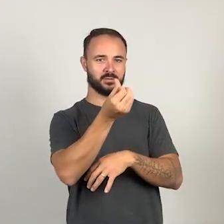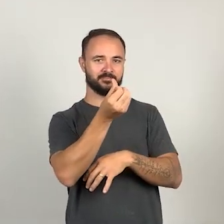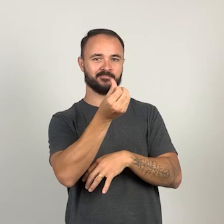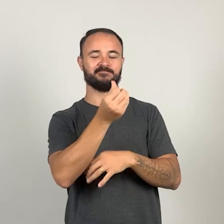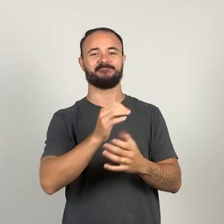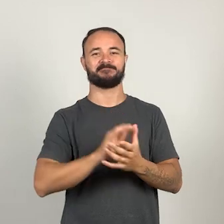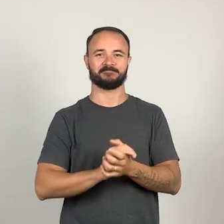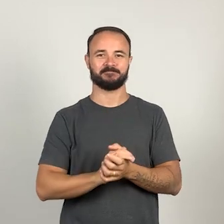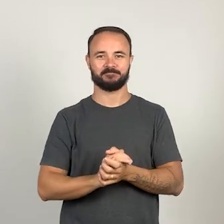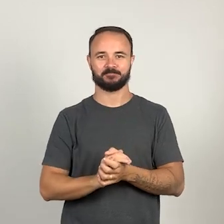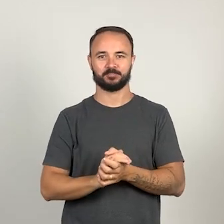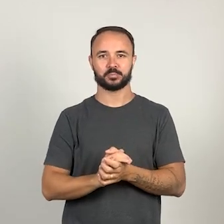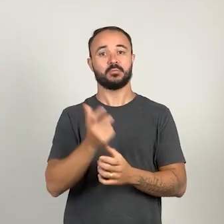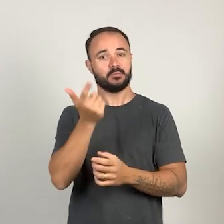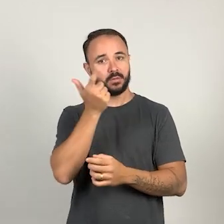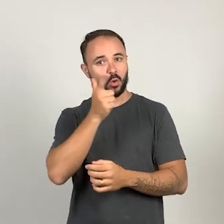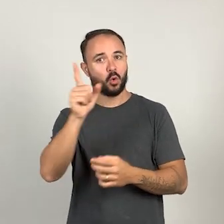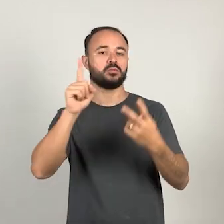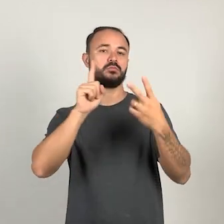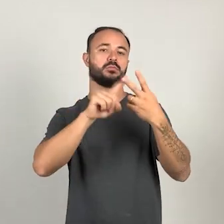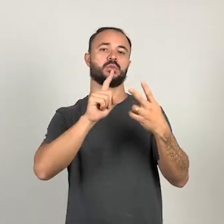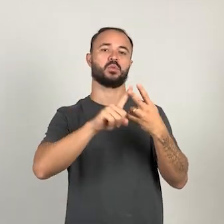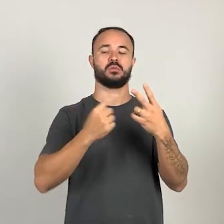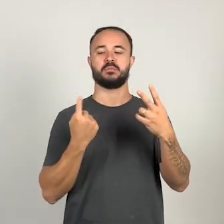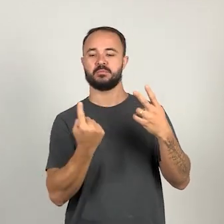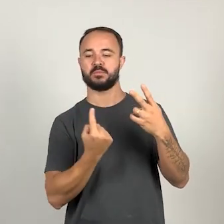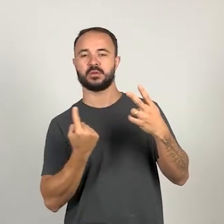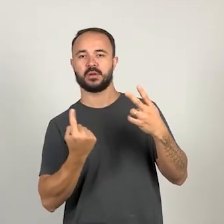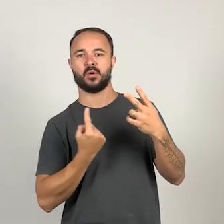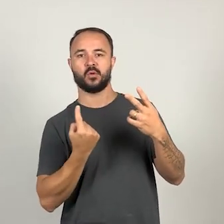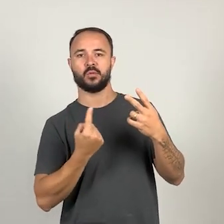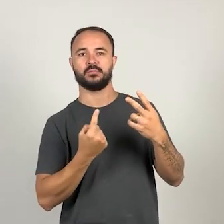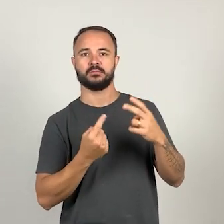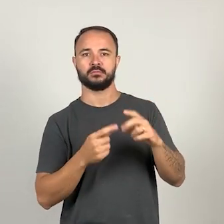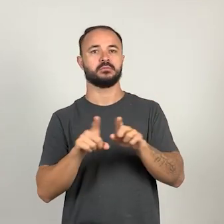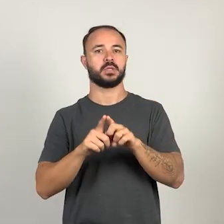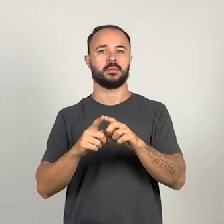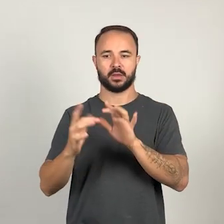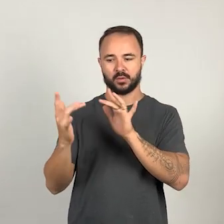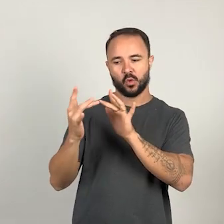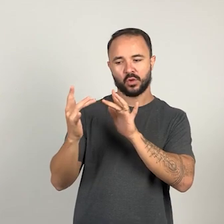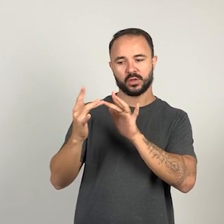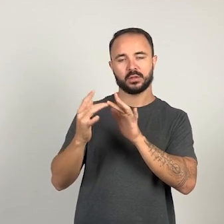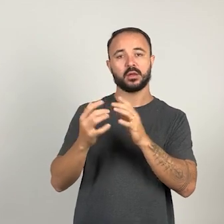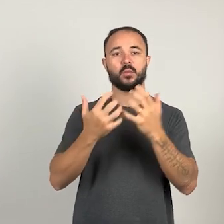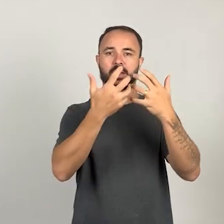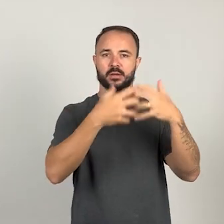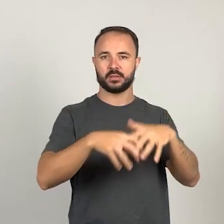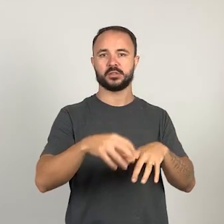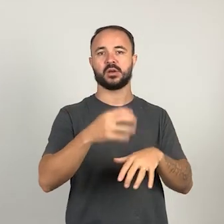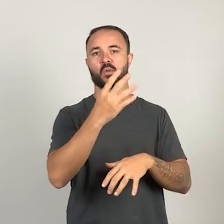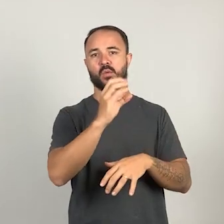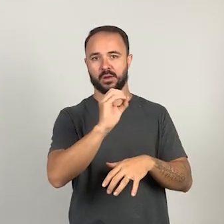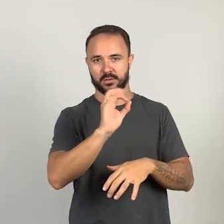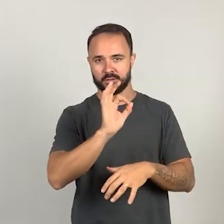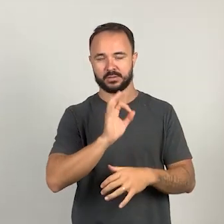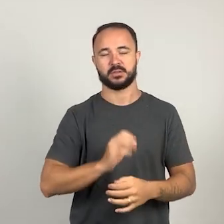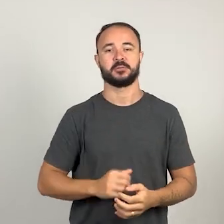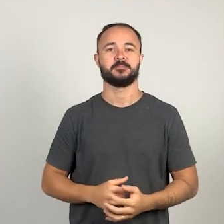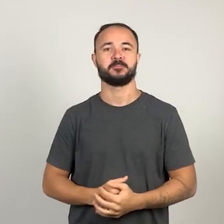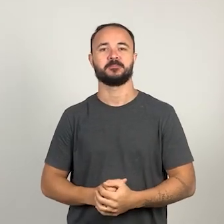E o segundo peão, com a engrenagem com 8 dentes, vamos colocar exatamente no slot ao lado da engrenagem com 40